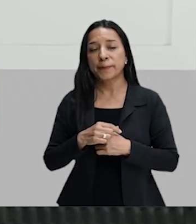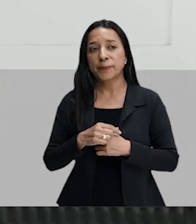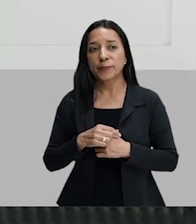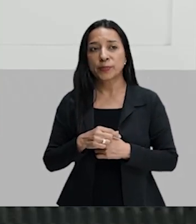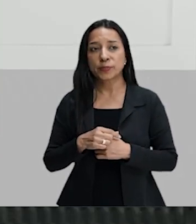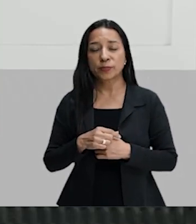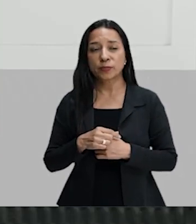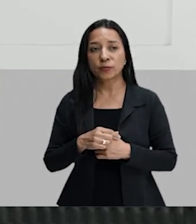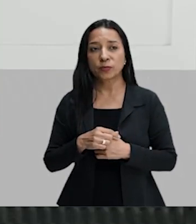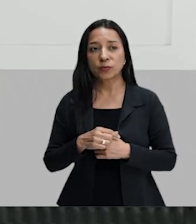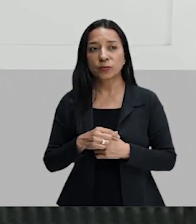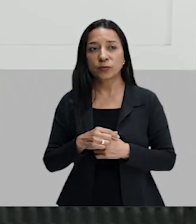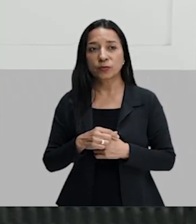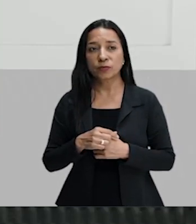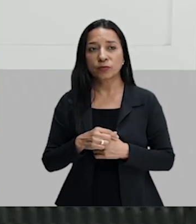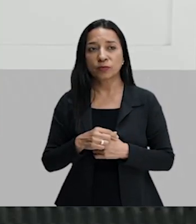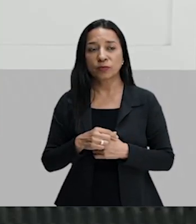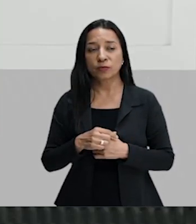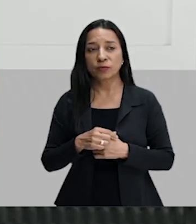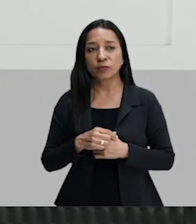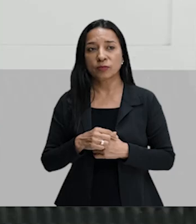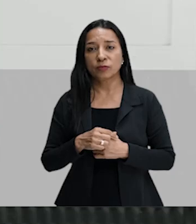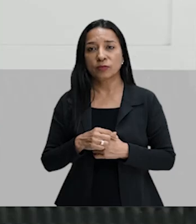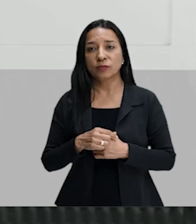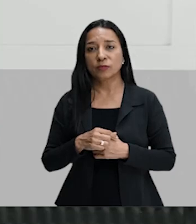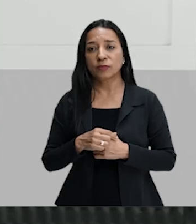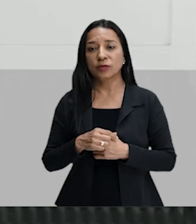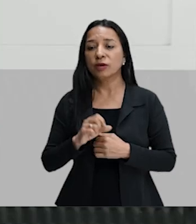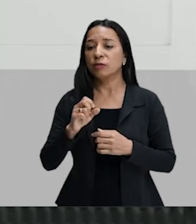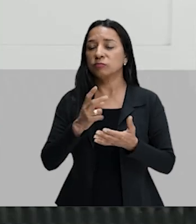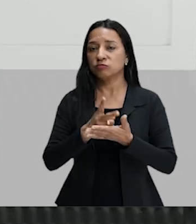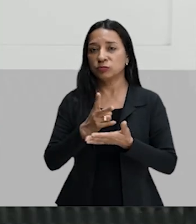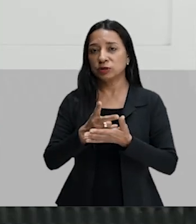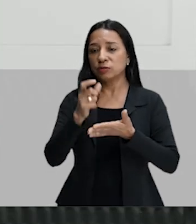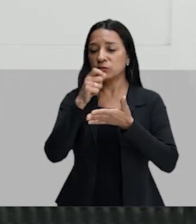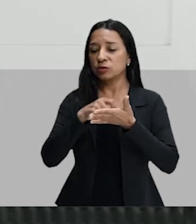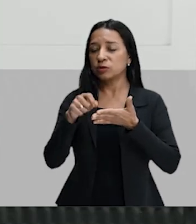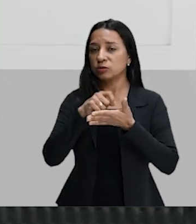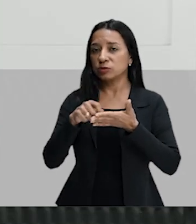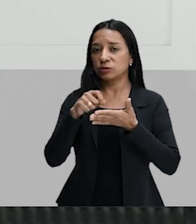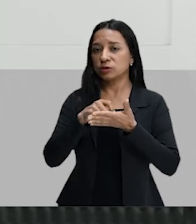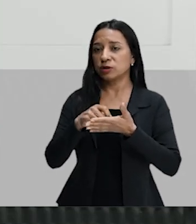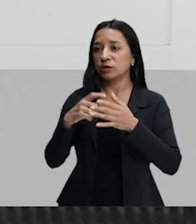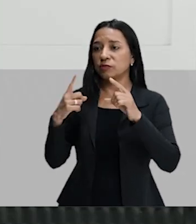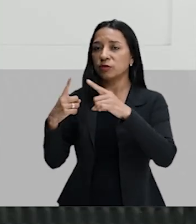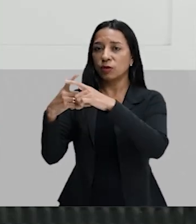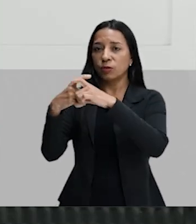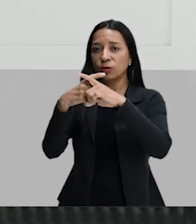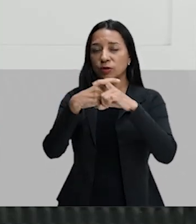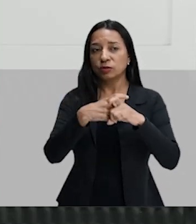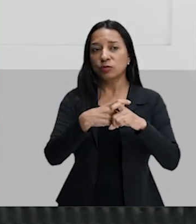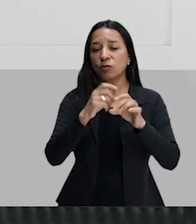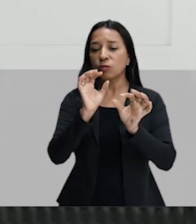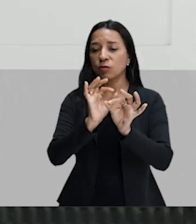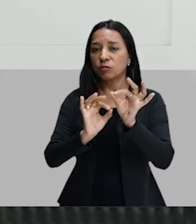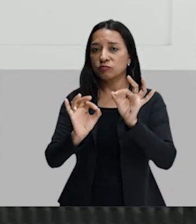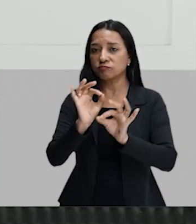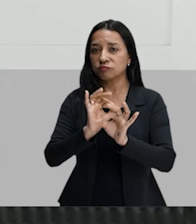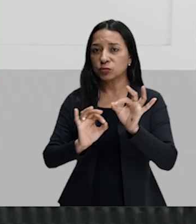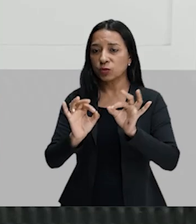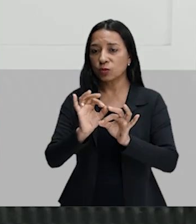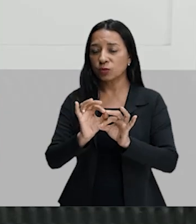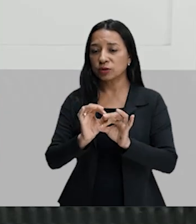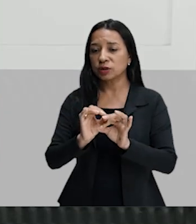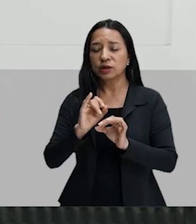Geralmente, se escreve o polinômio em ordem. Tá? Se ele não tiver escrito em ordem, a gente tenta colocá-lo sempre em